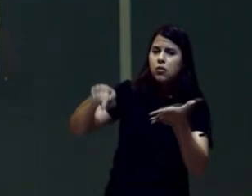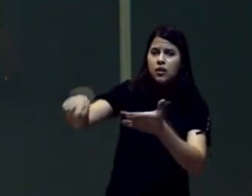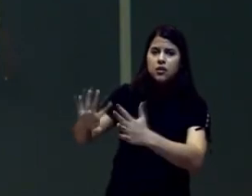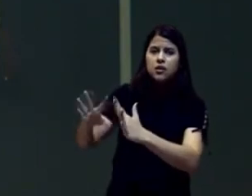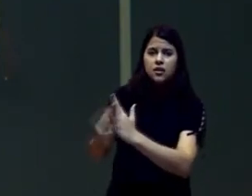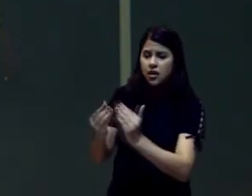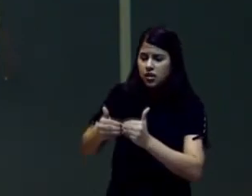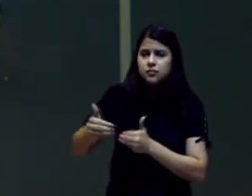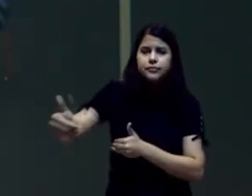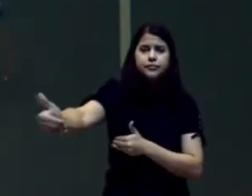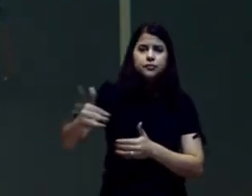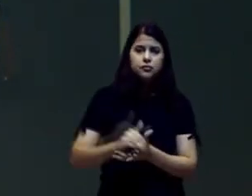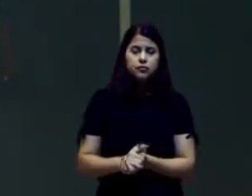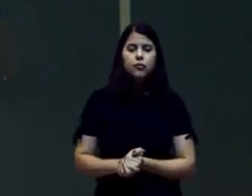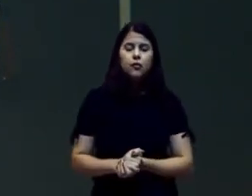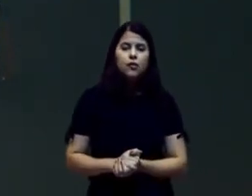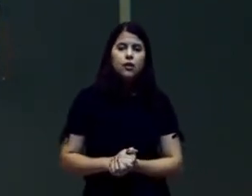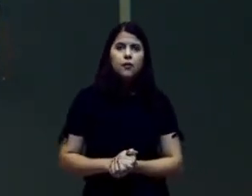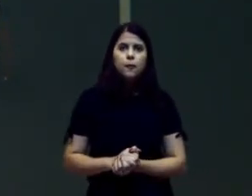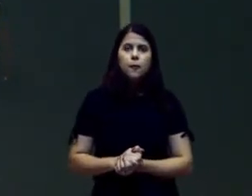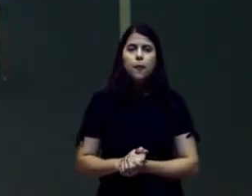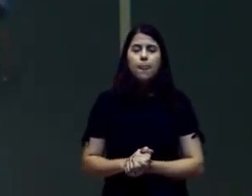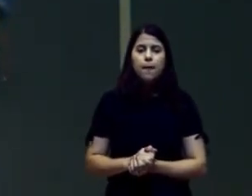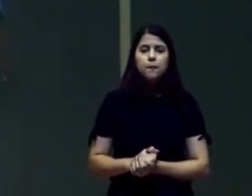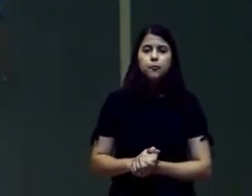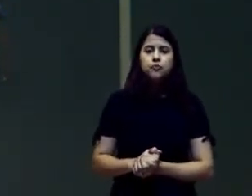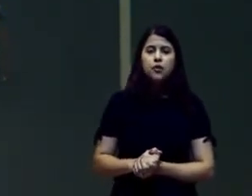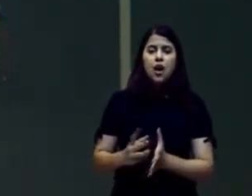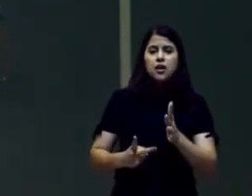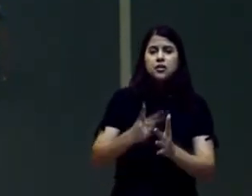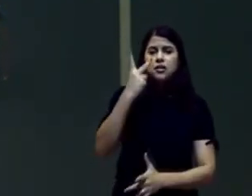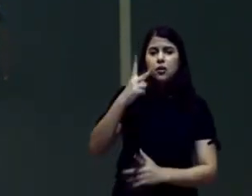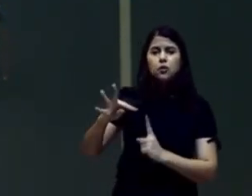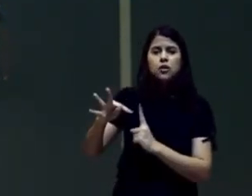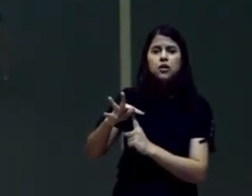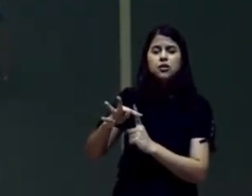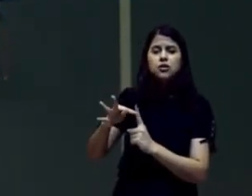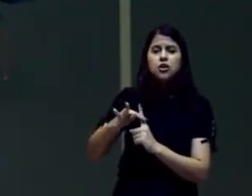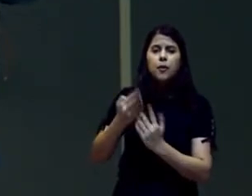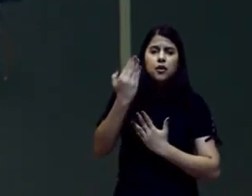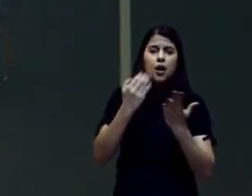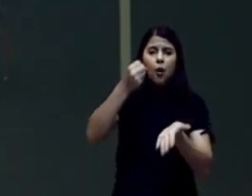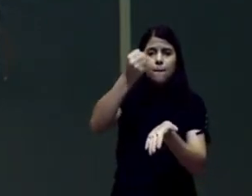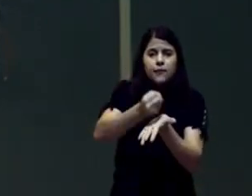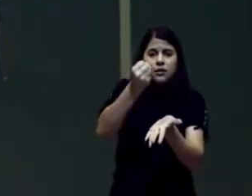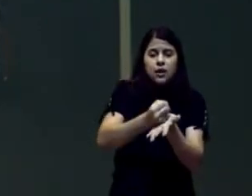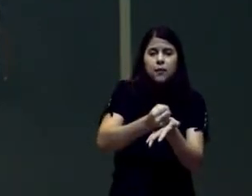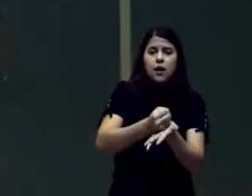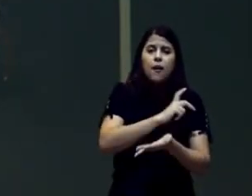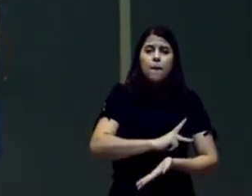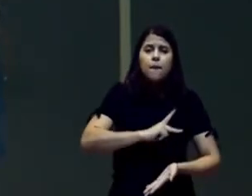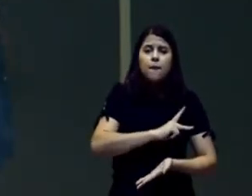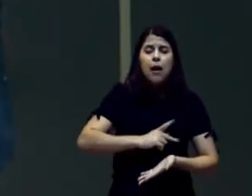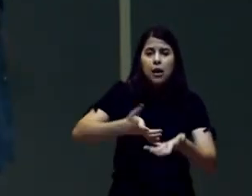ou da fala de Paulo no porto de Mileto, a segunda carta de Paulo a Timóteo é um testamento onde Paulo quer transmitir